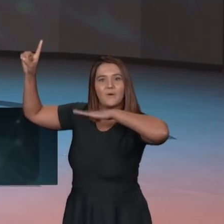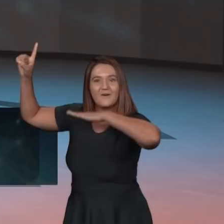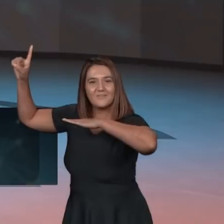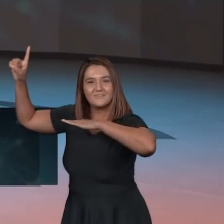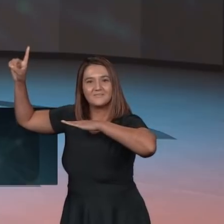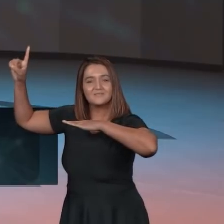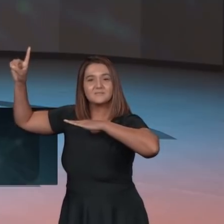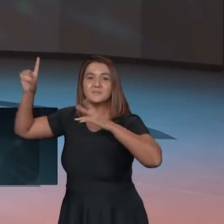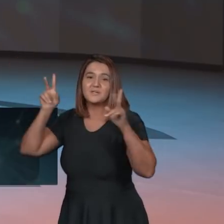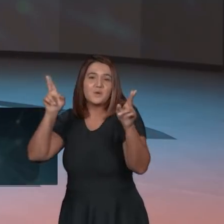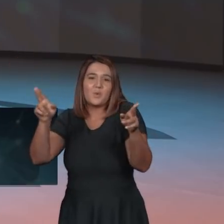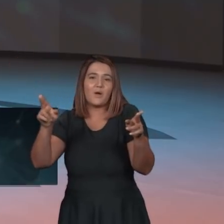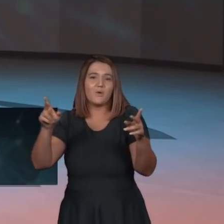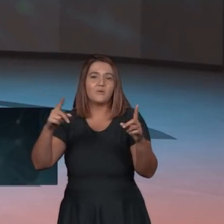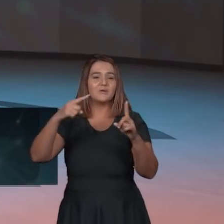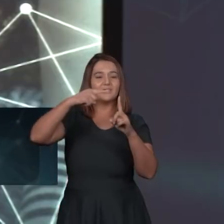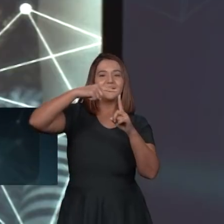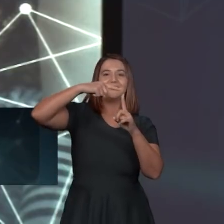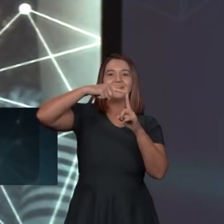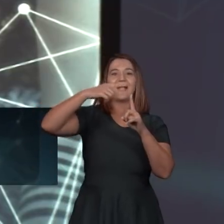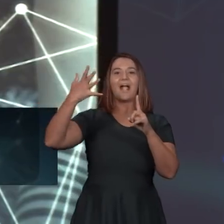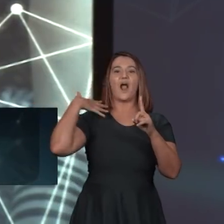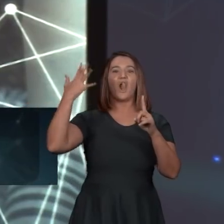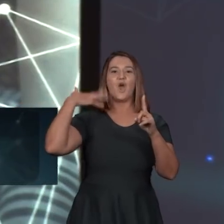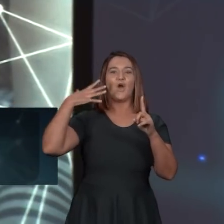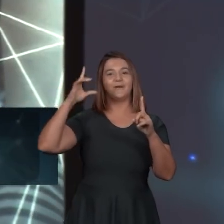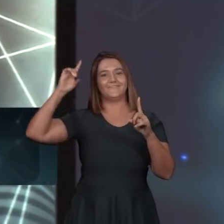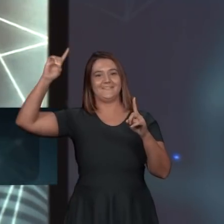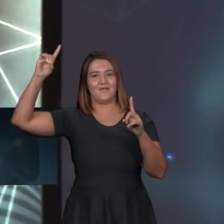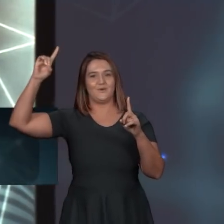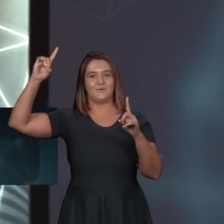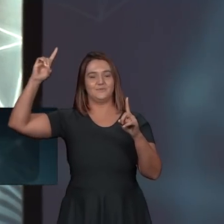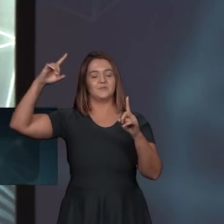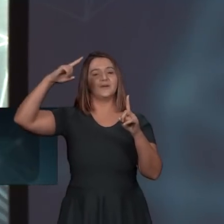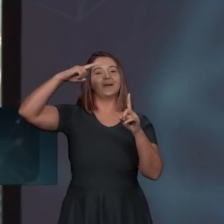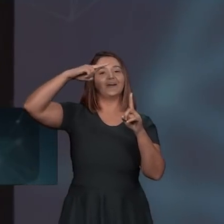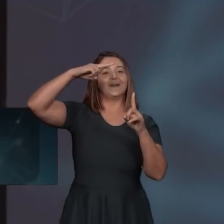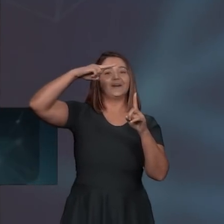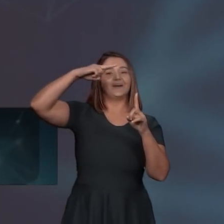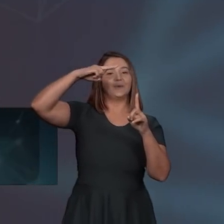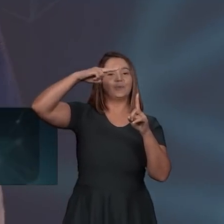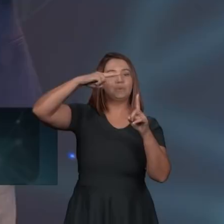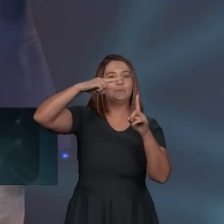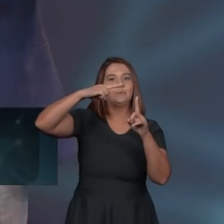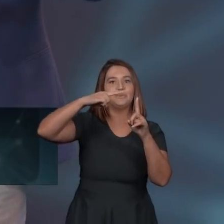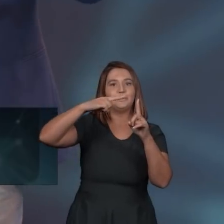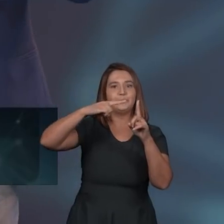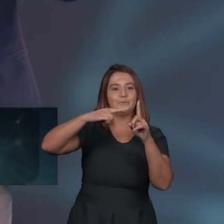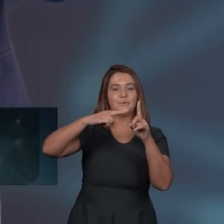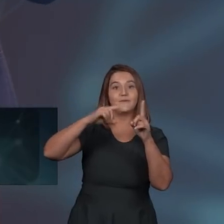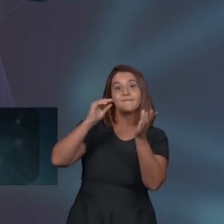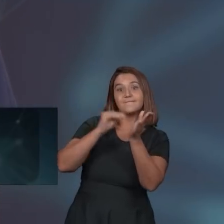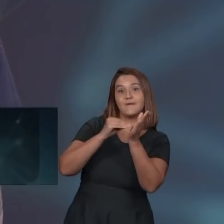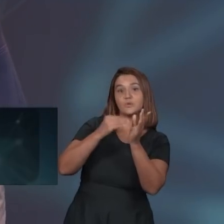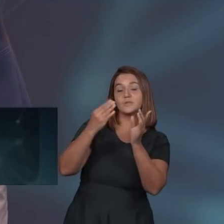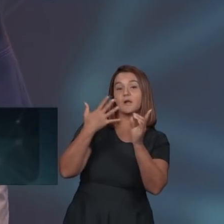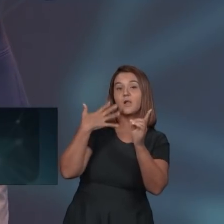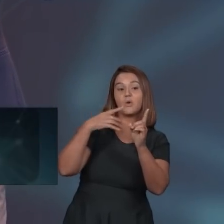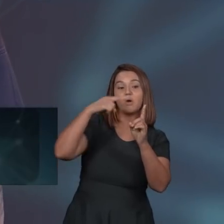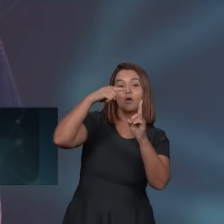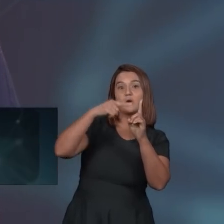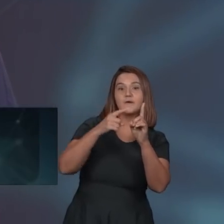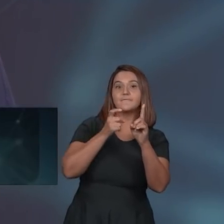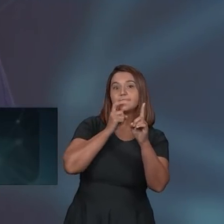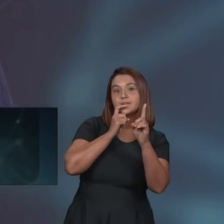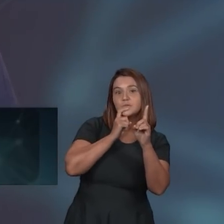calor produz a sensação do frio. Mas você pode dizer, tudo bem, Rodrigo, ainda que o frio não exista como entidade, mas sim como ausência de